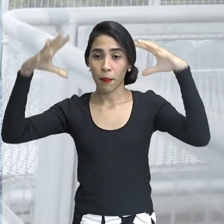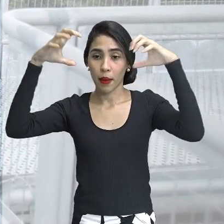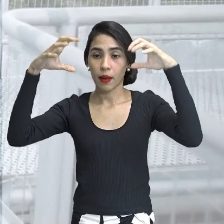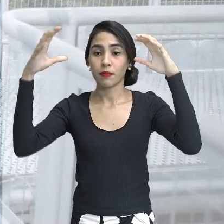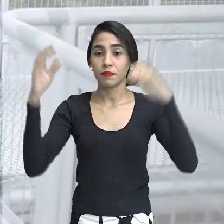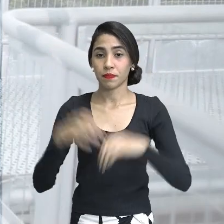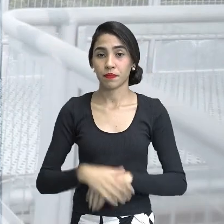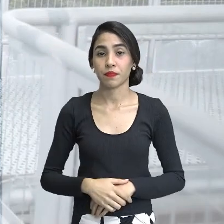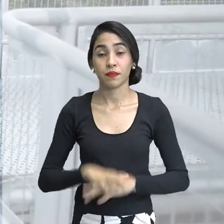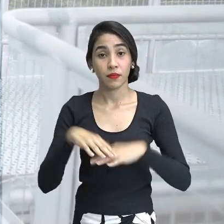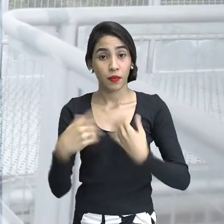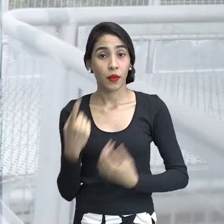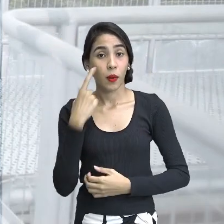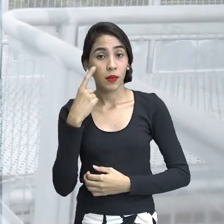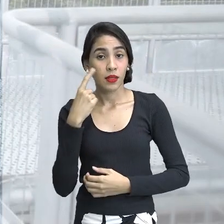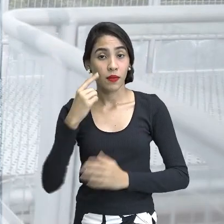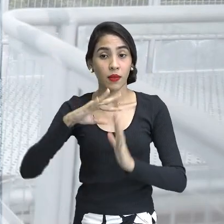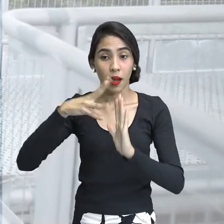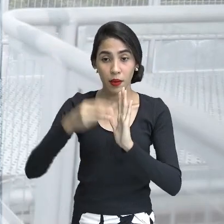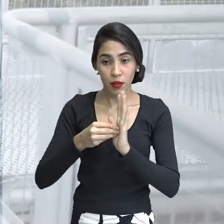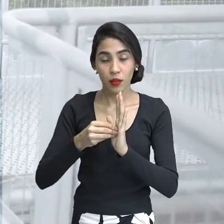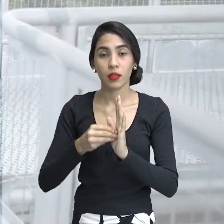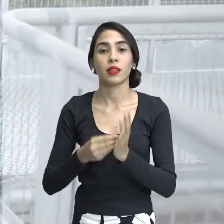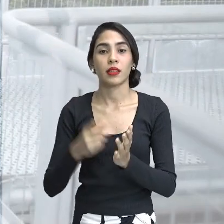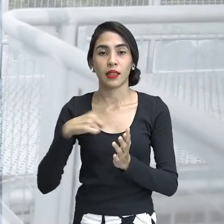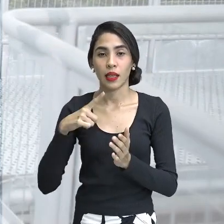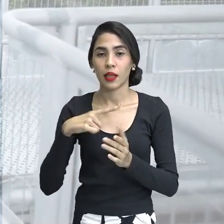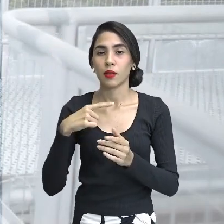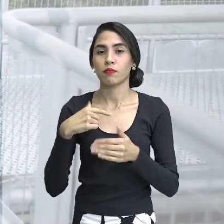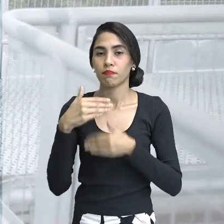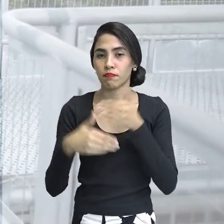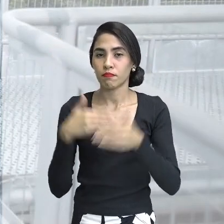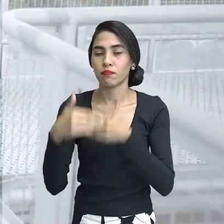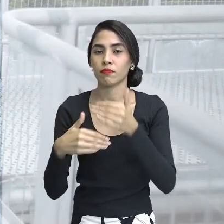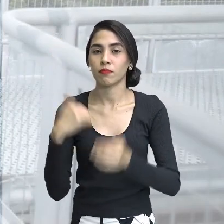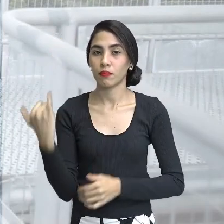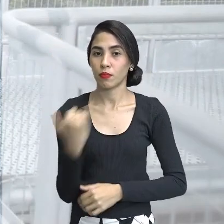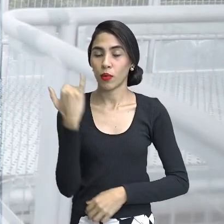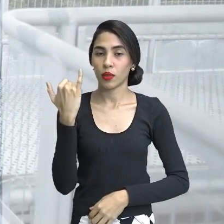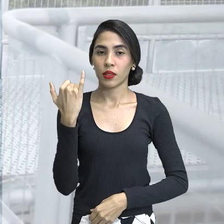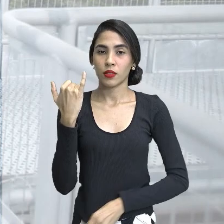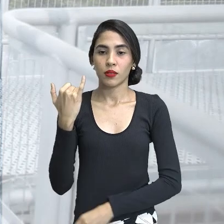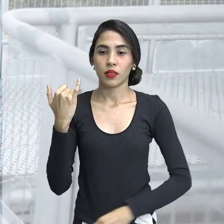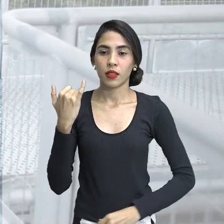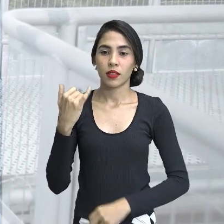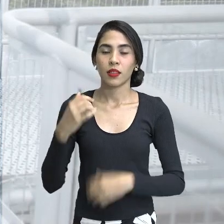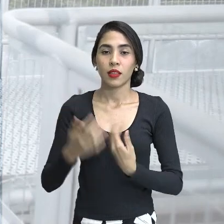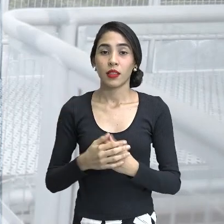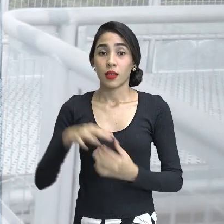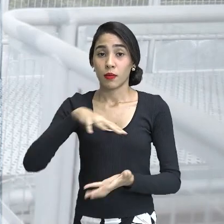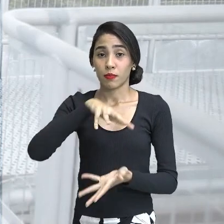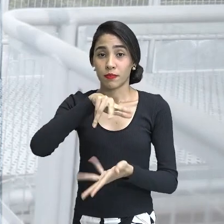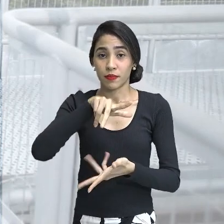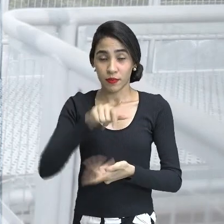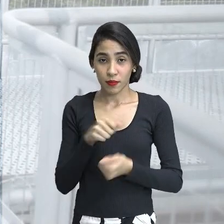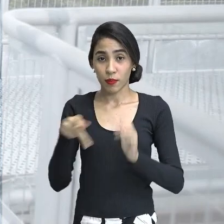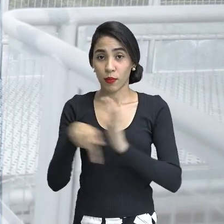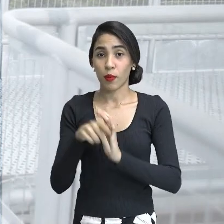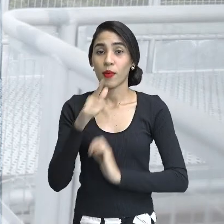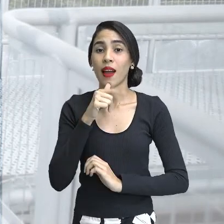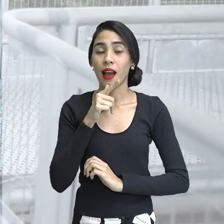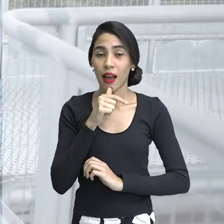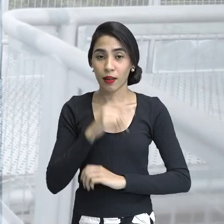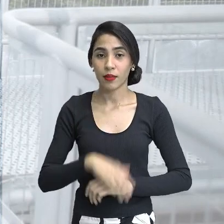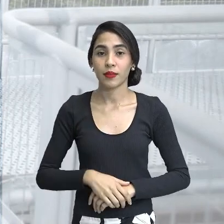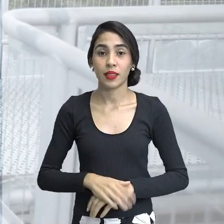Então, a gente observa que a Amazônia realmente desempenha esse papel crucial aí no ciclo global da água,